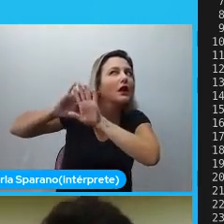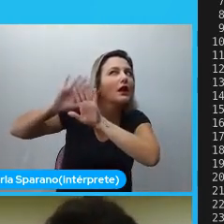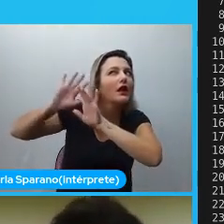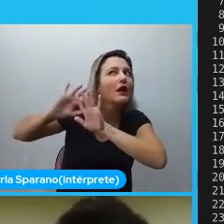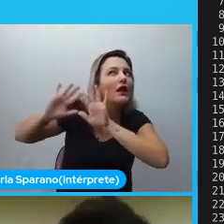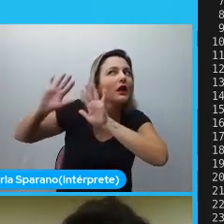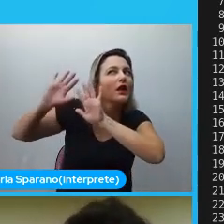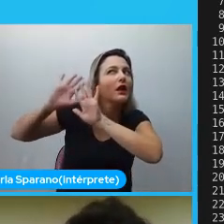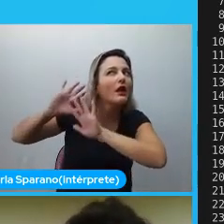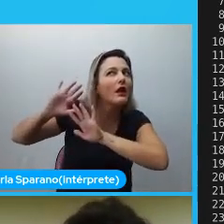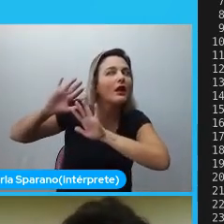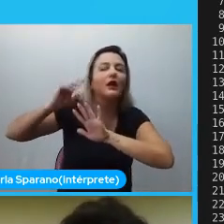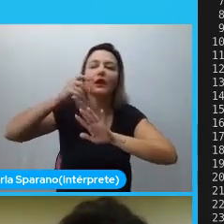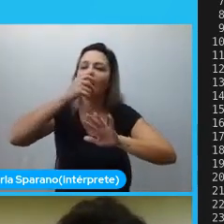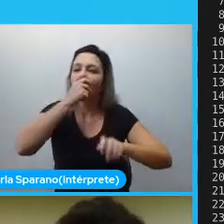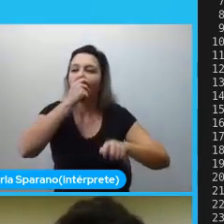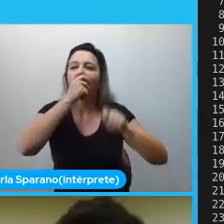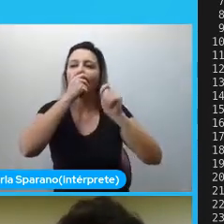Então,